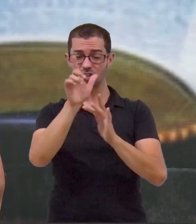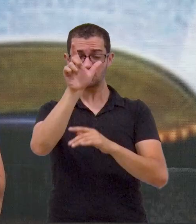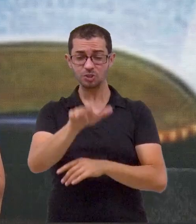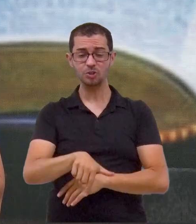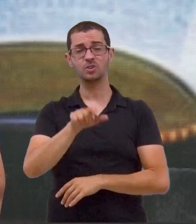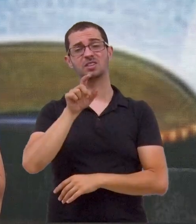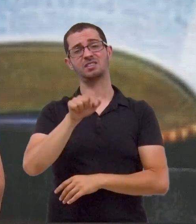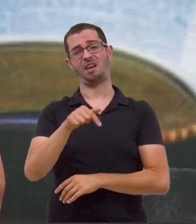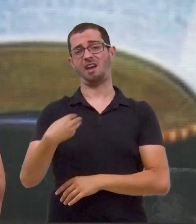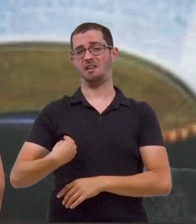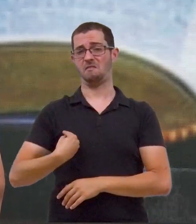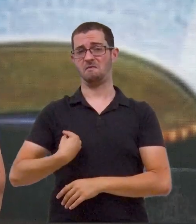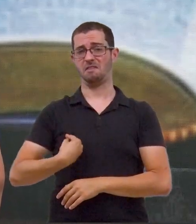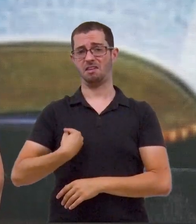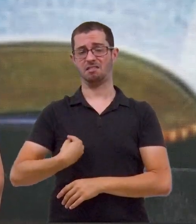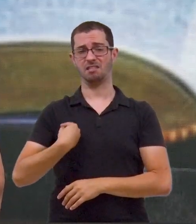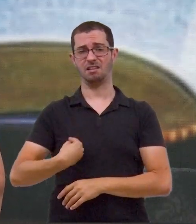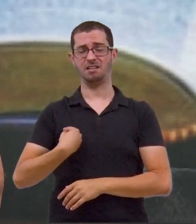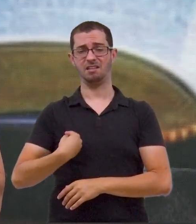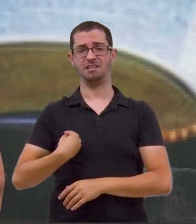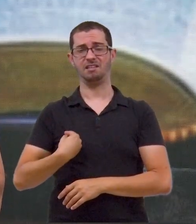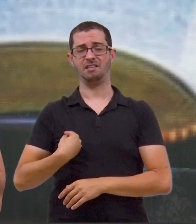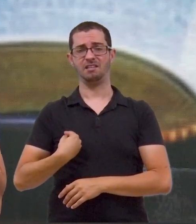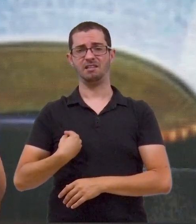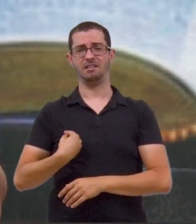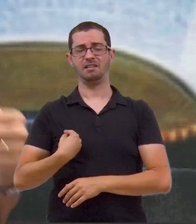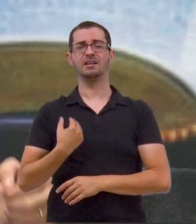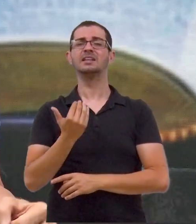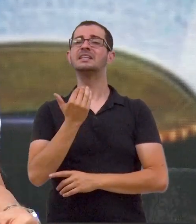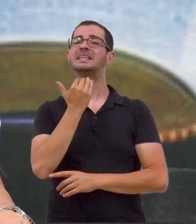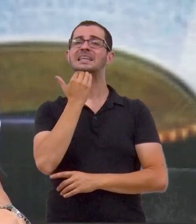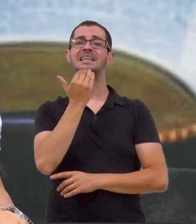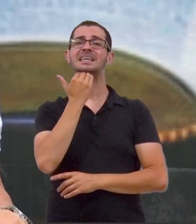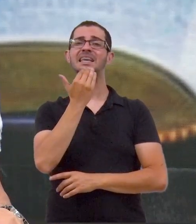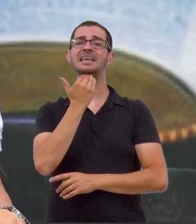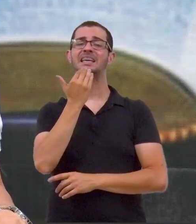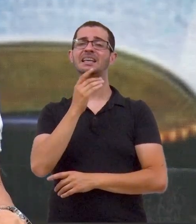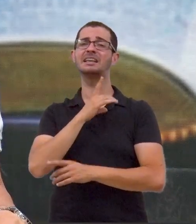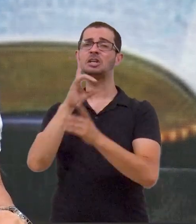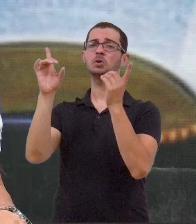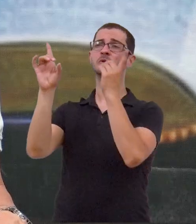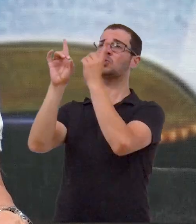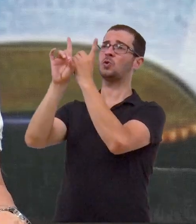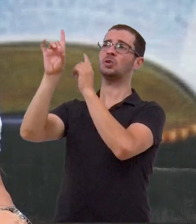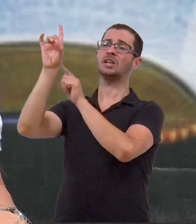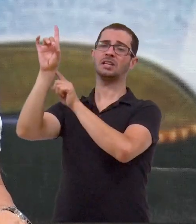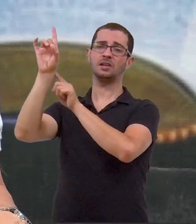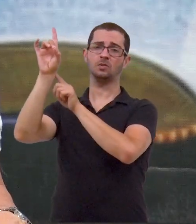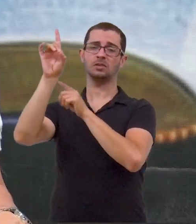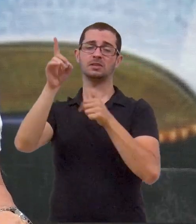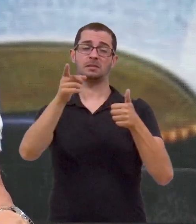de Deus nos diz, que Jesus diz, ninguém vem ao Pai senão por mim. É